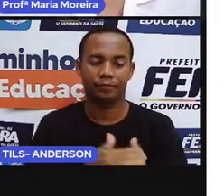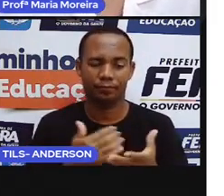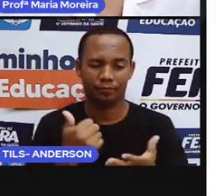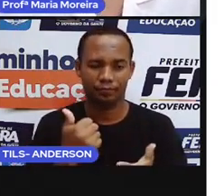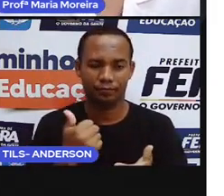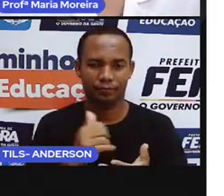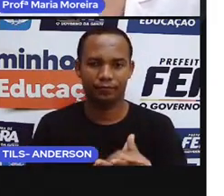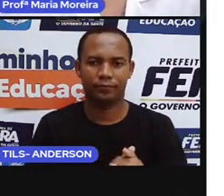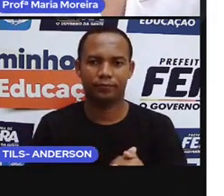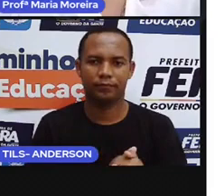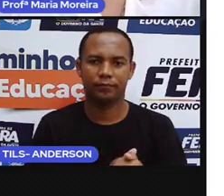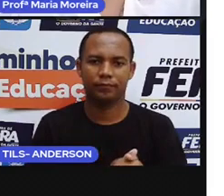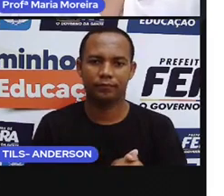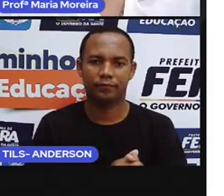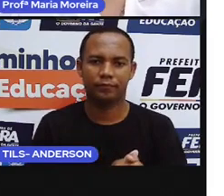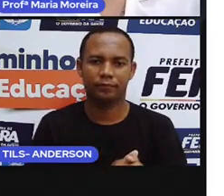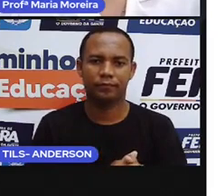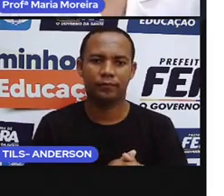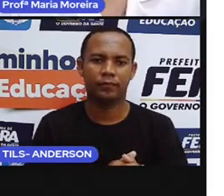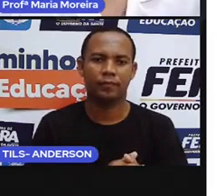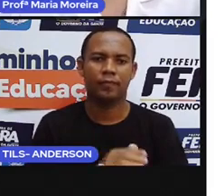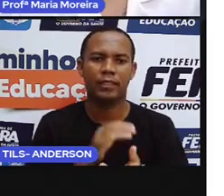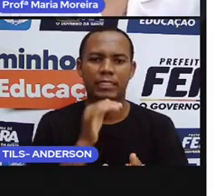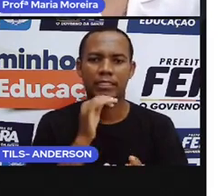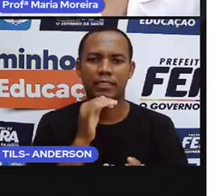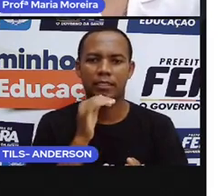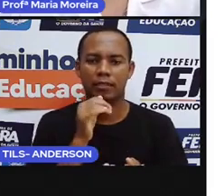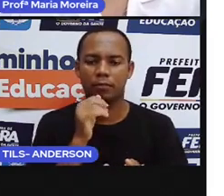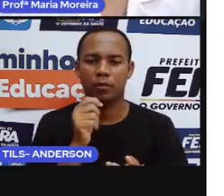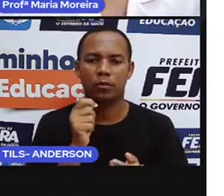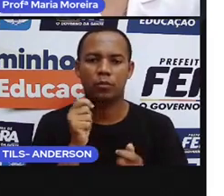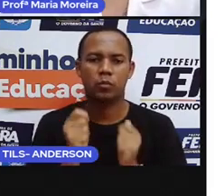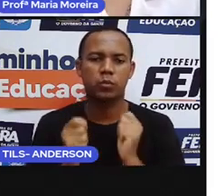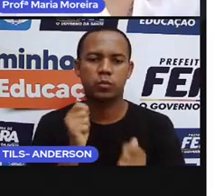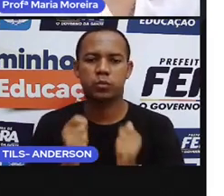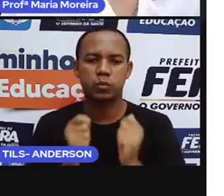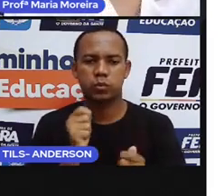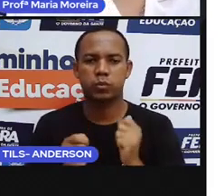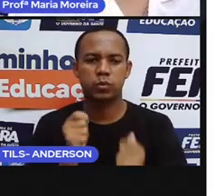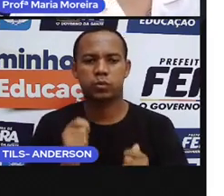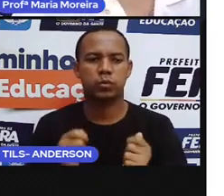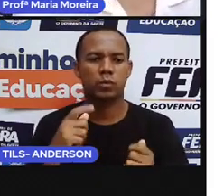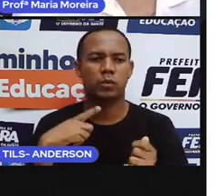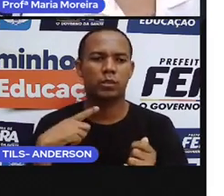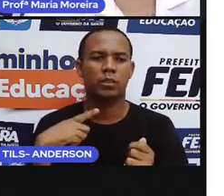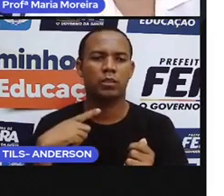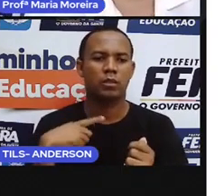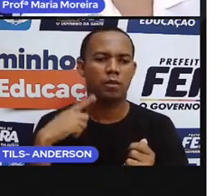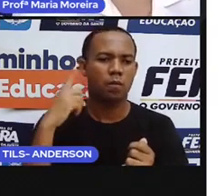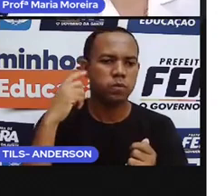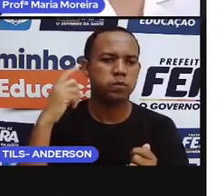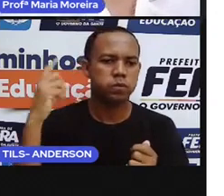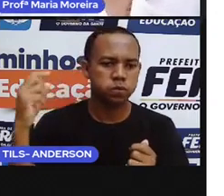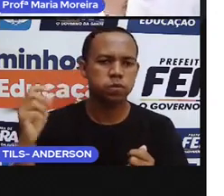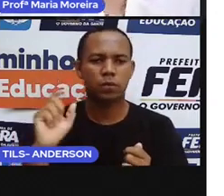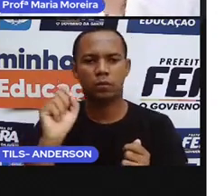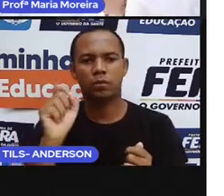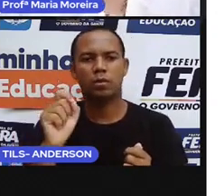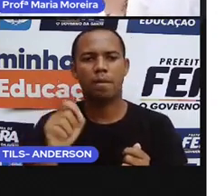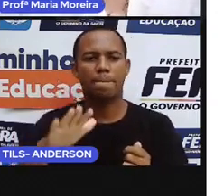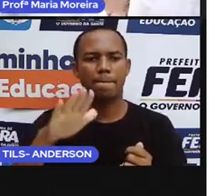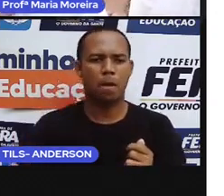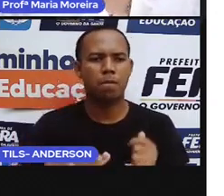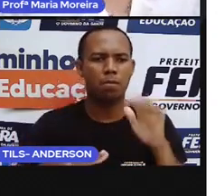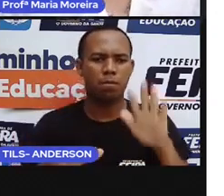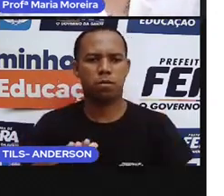Certinho? Então vamos lá. Os instrumentos musicais de percussão, né? Produzem som através de pancadas sobre a